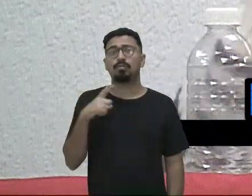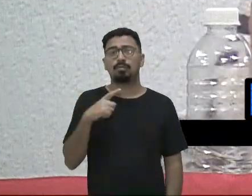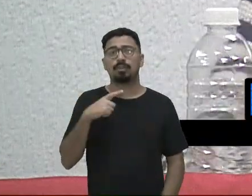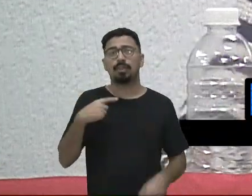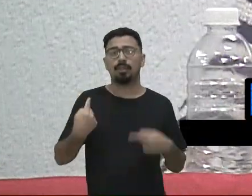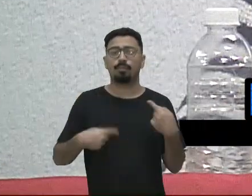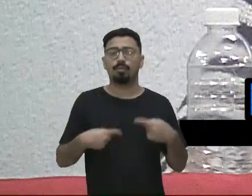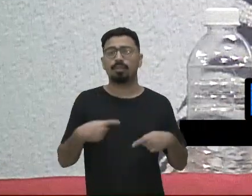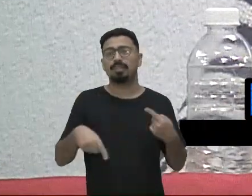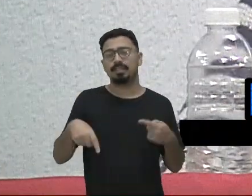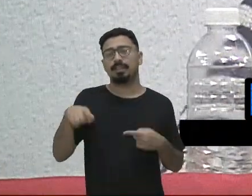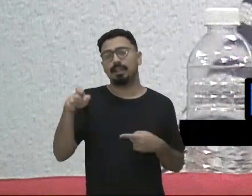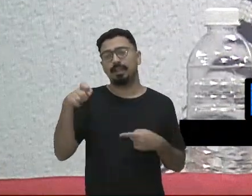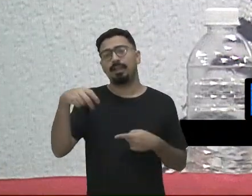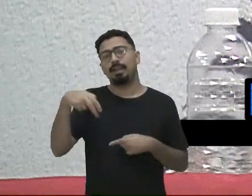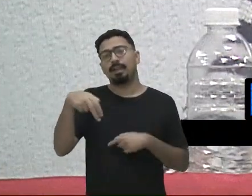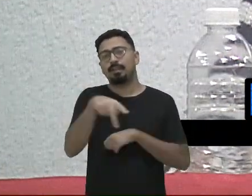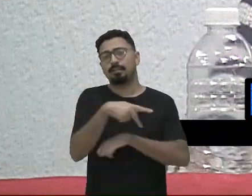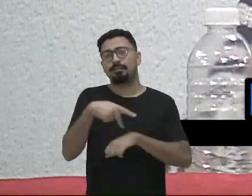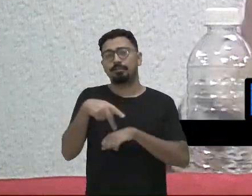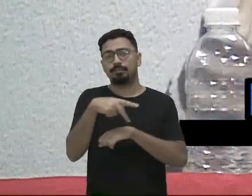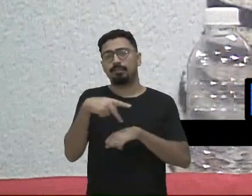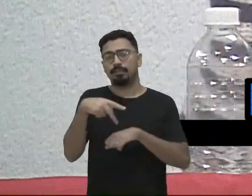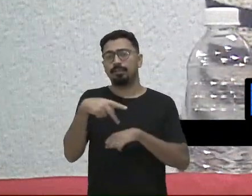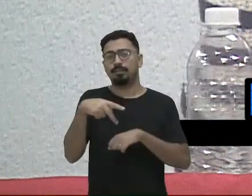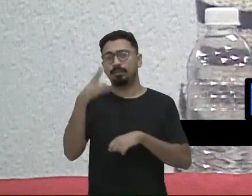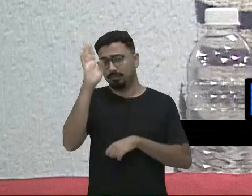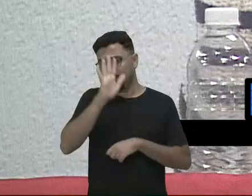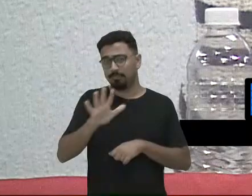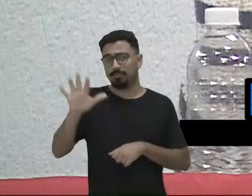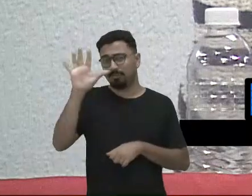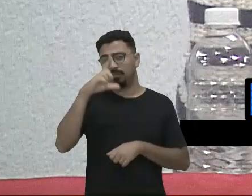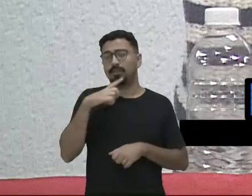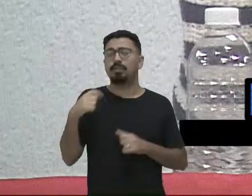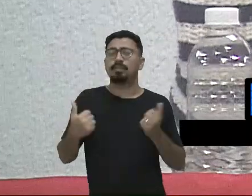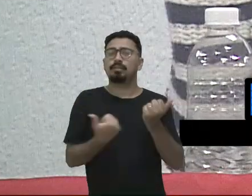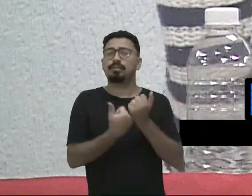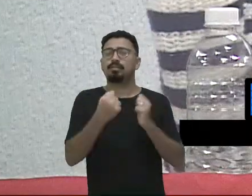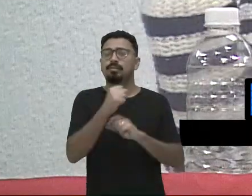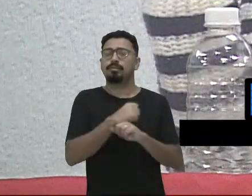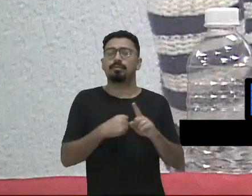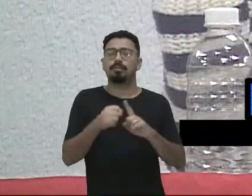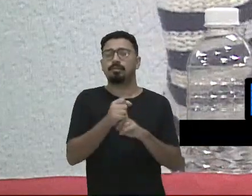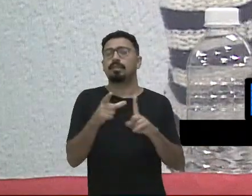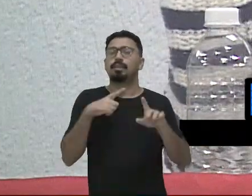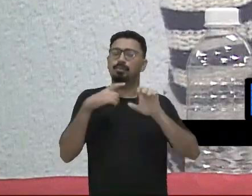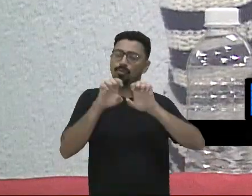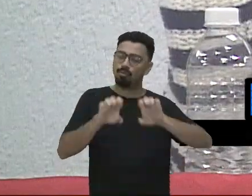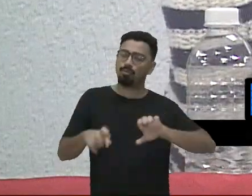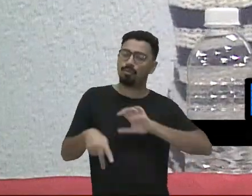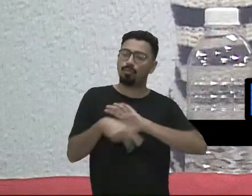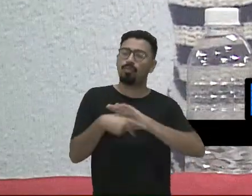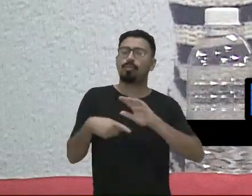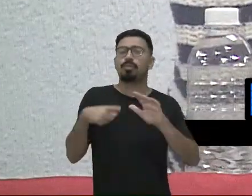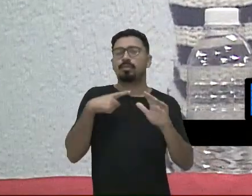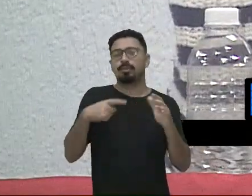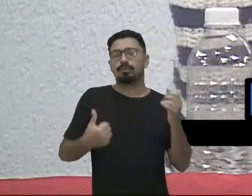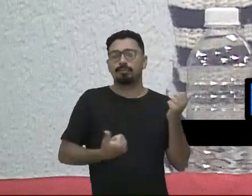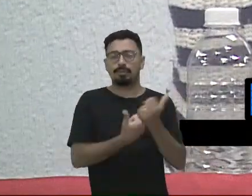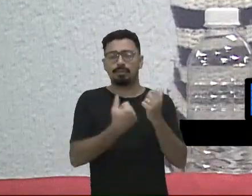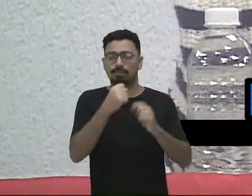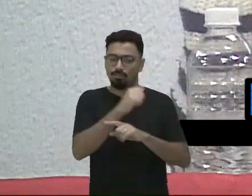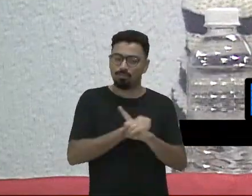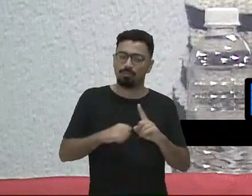Nacional de Assistência Social, onde a gente tem toda uma estruturação da política de assistência em âmbito